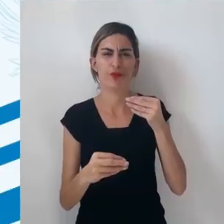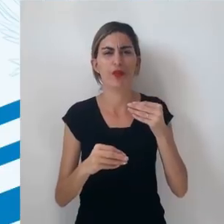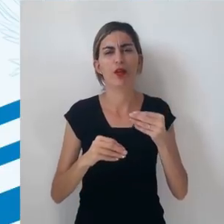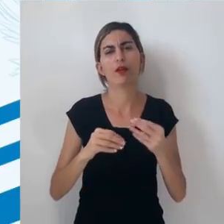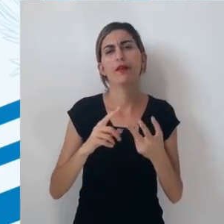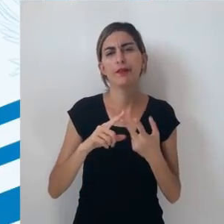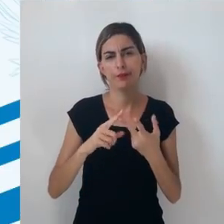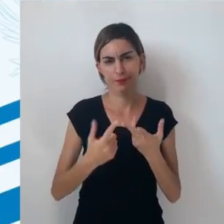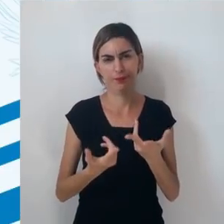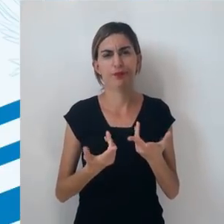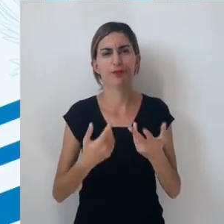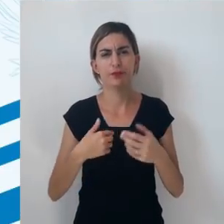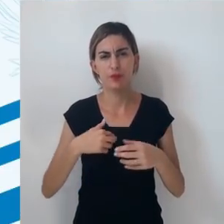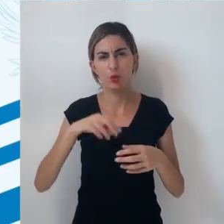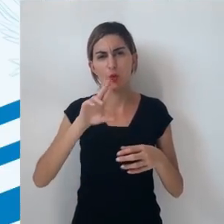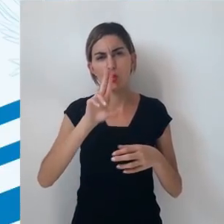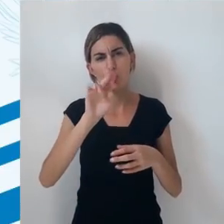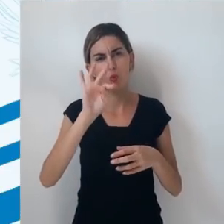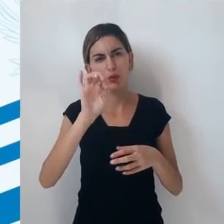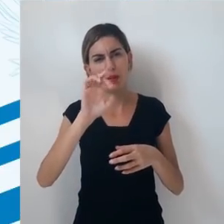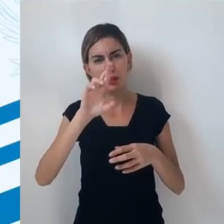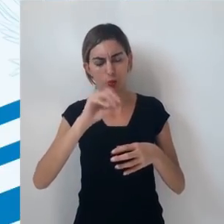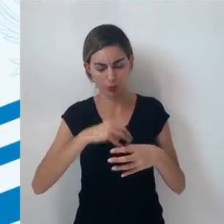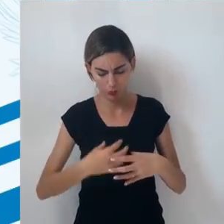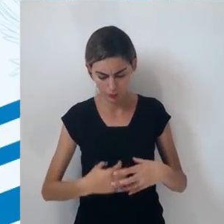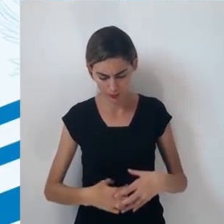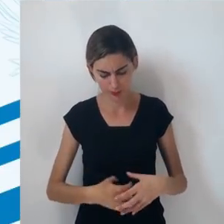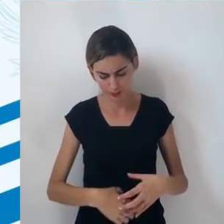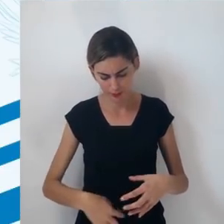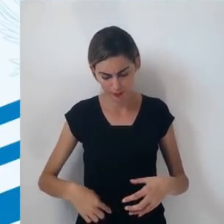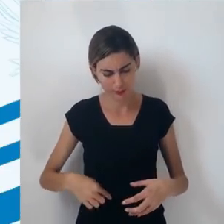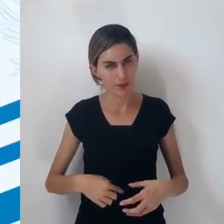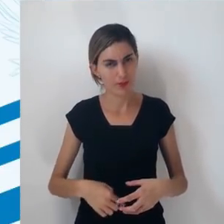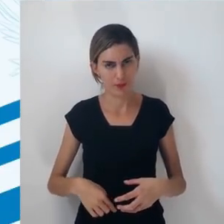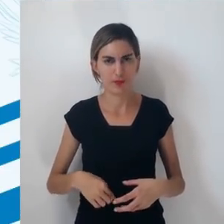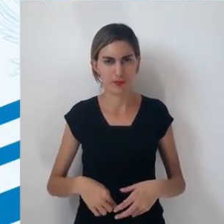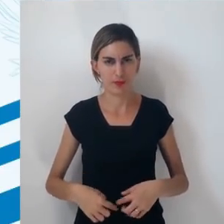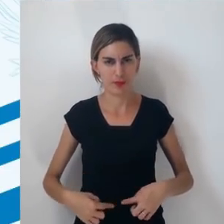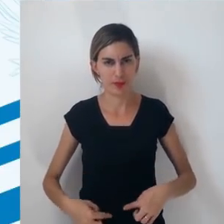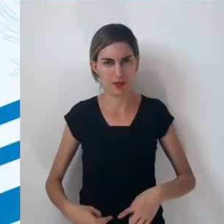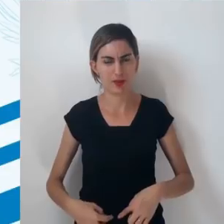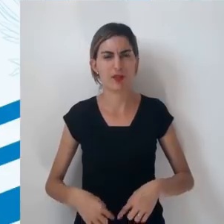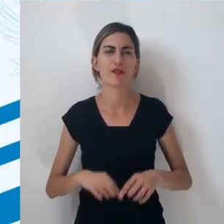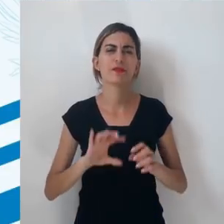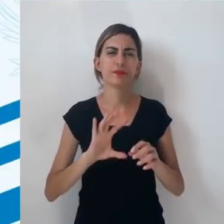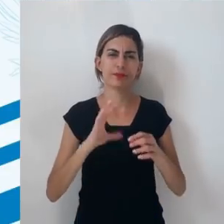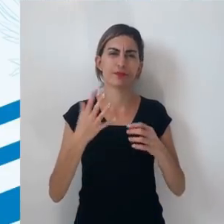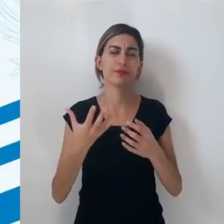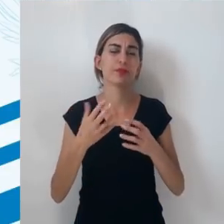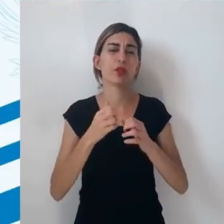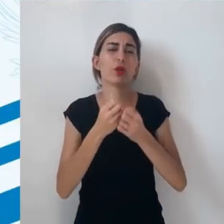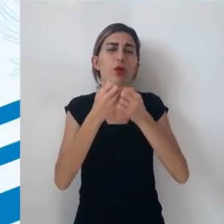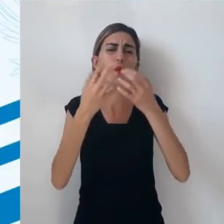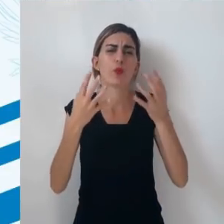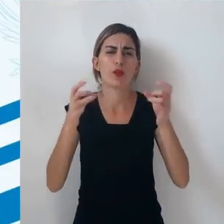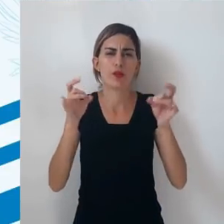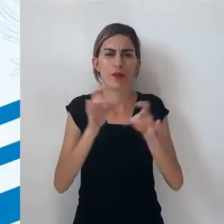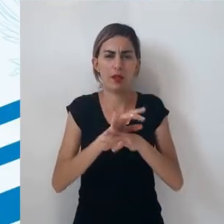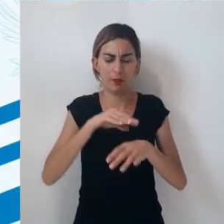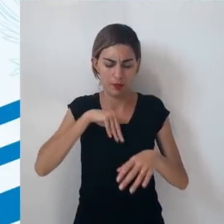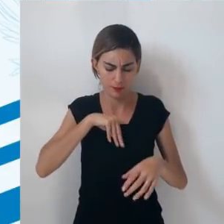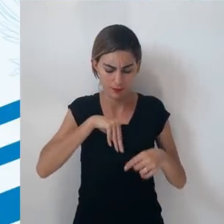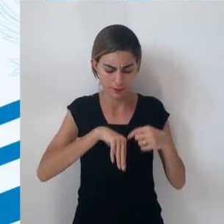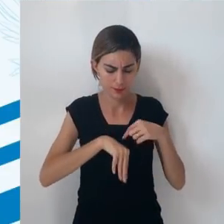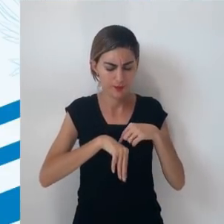vai cair na cavidade uterina, né, que a gente chama ali de endométrio, e quando termina